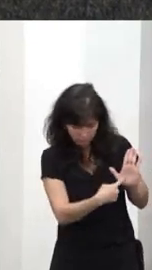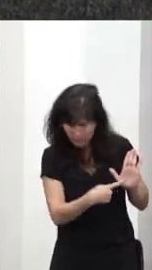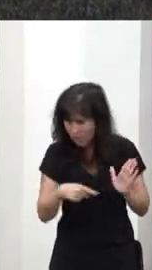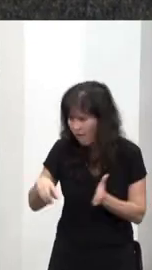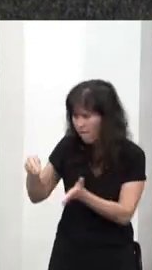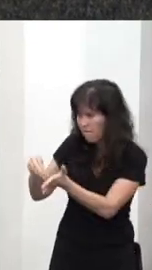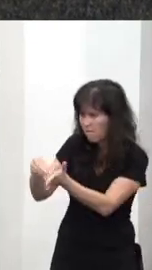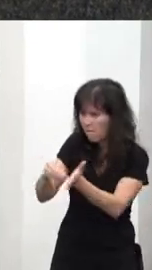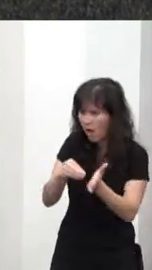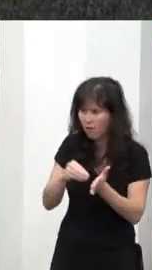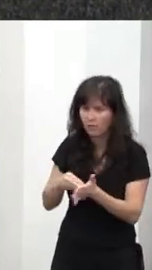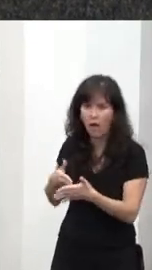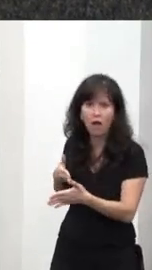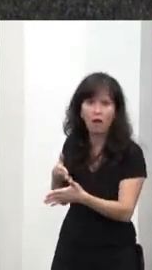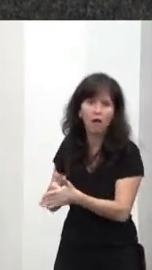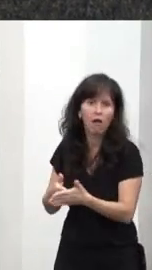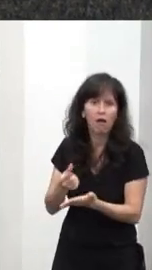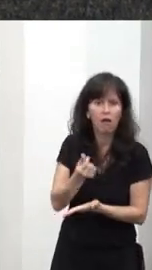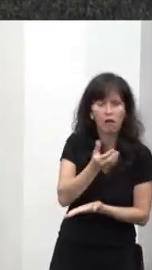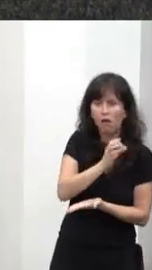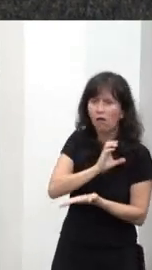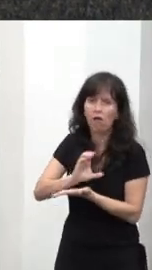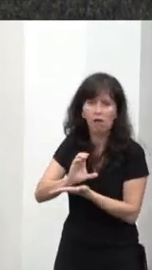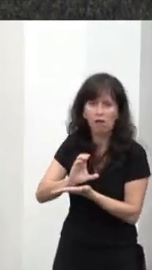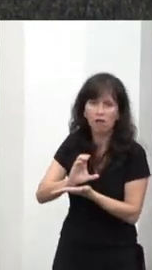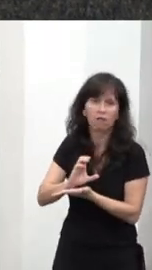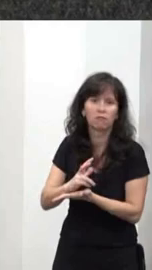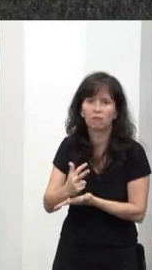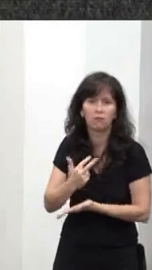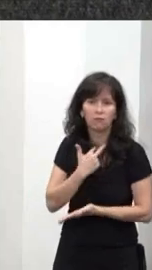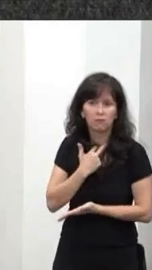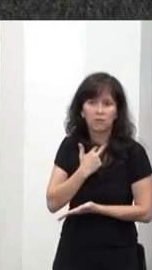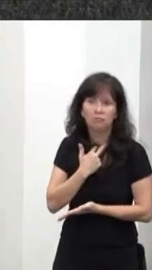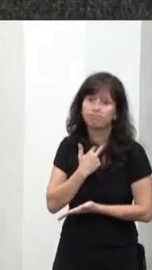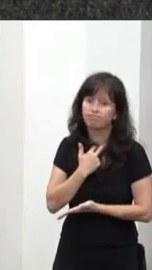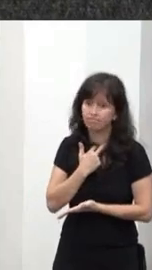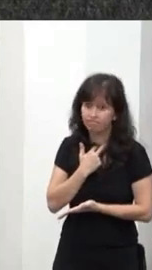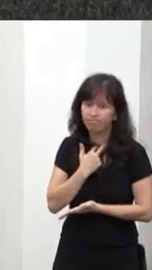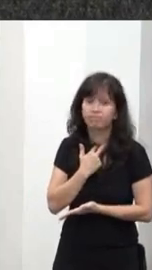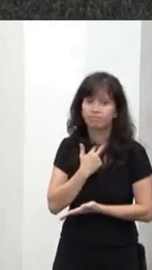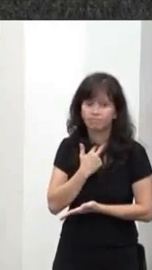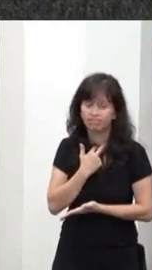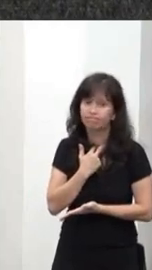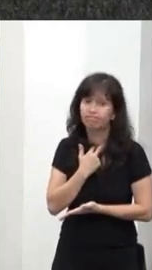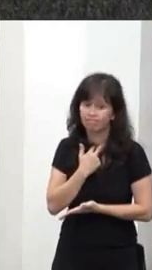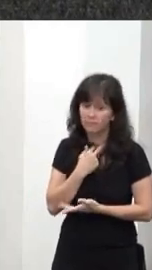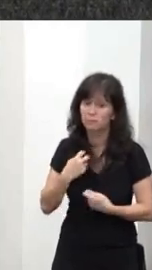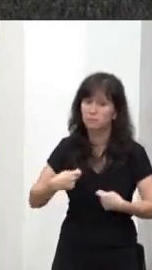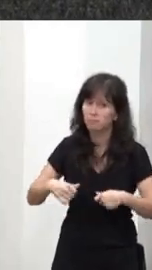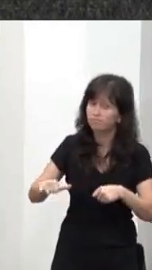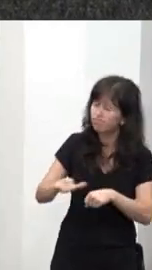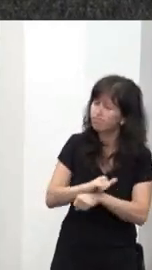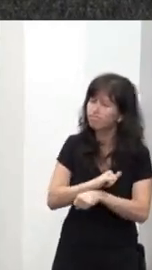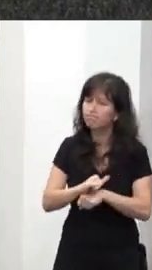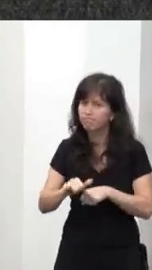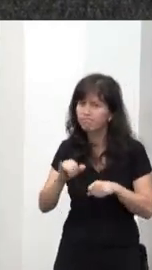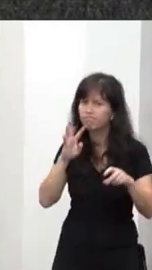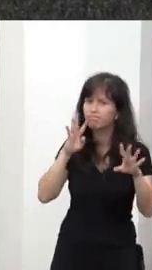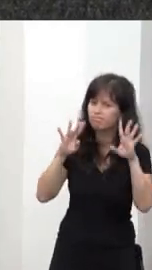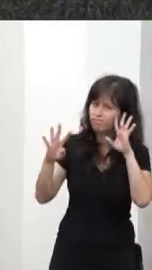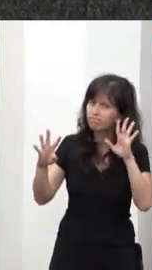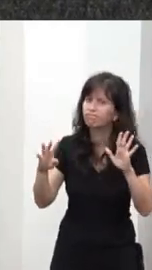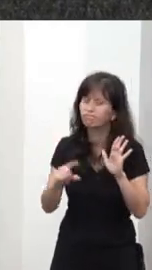municípios não receberam recurso né Acho que essa reconstrução do